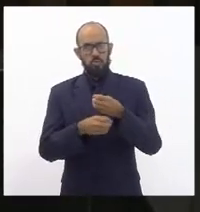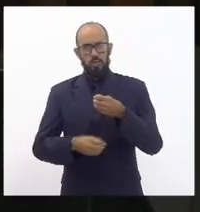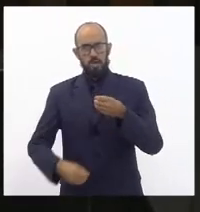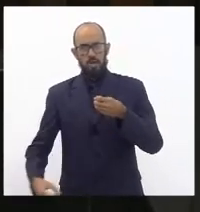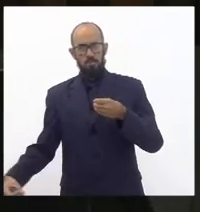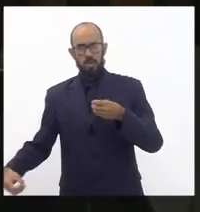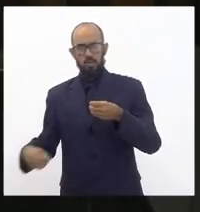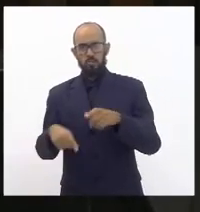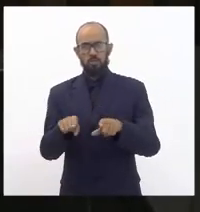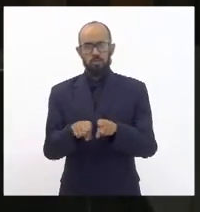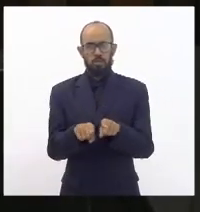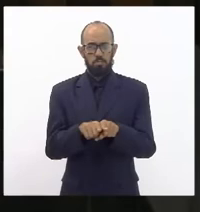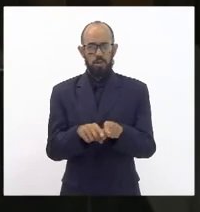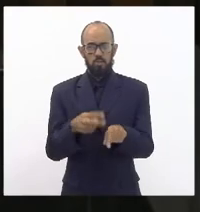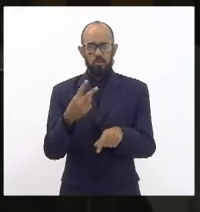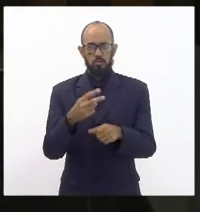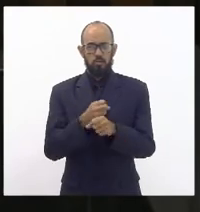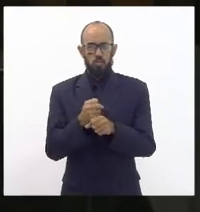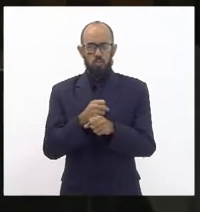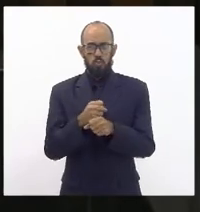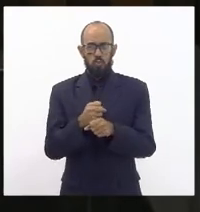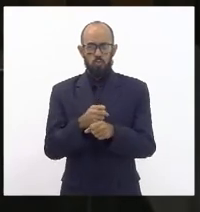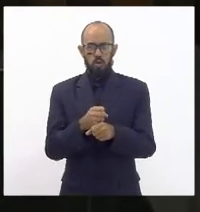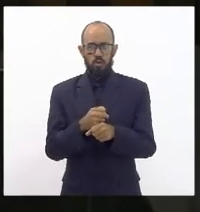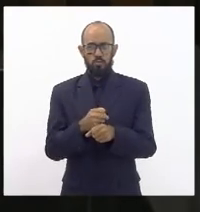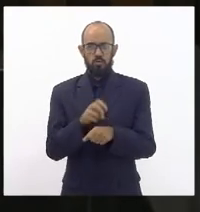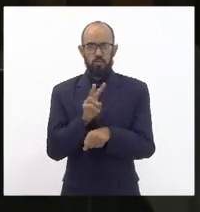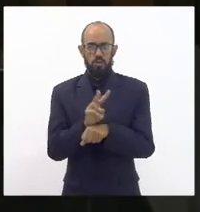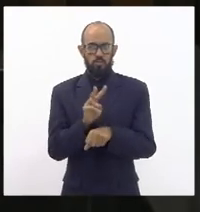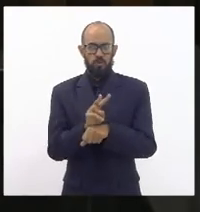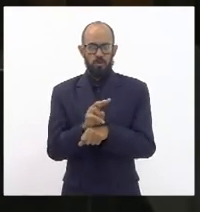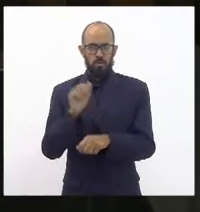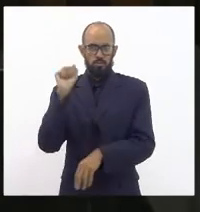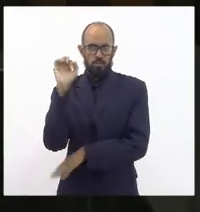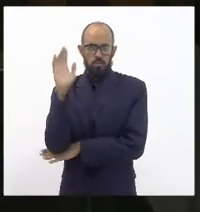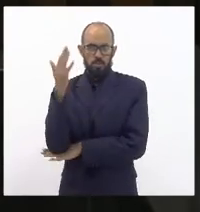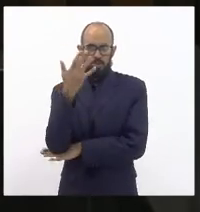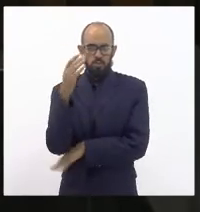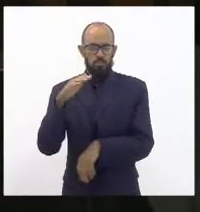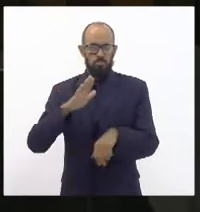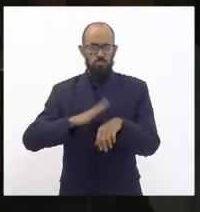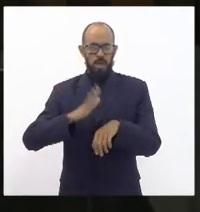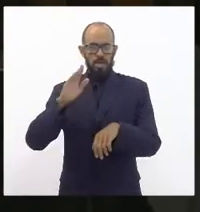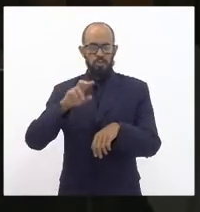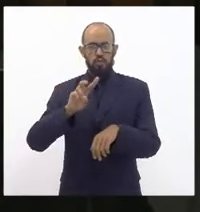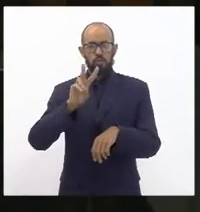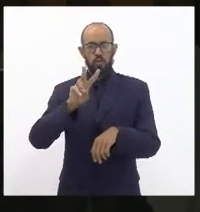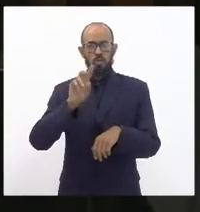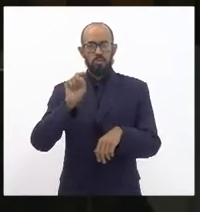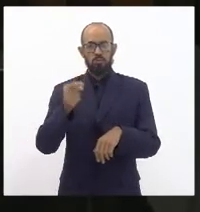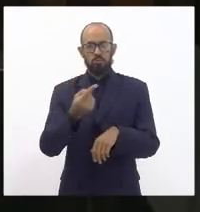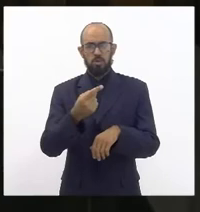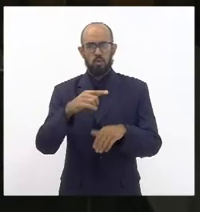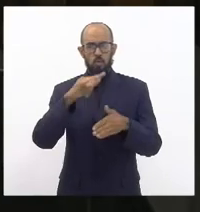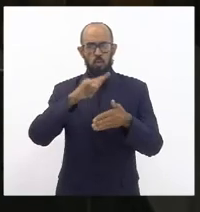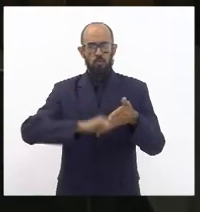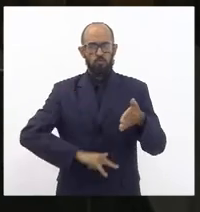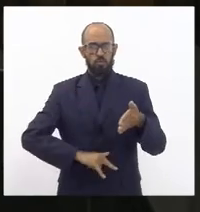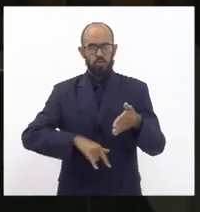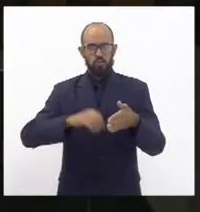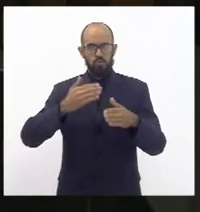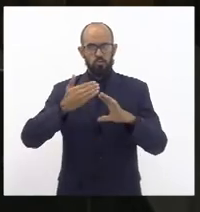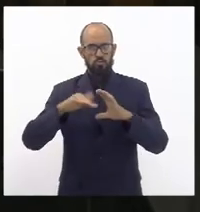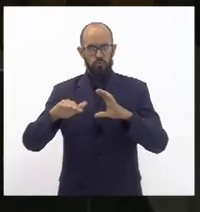no segundo biênio para comissão de Defesa do meio ambiente por mais de dois mil ofícios até o presente momento nosso mandato